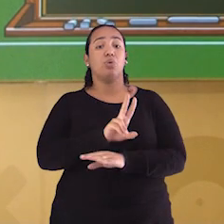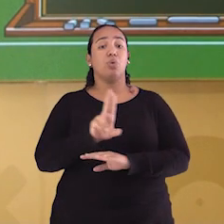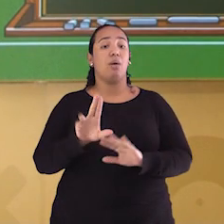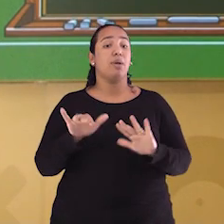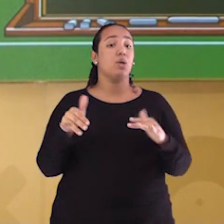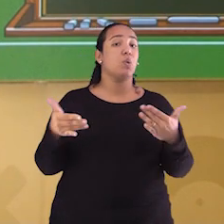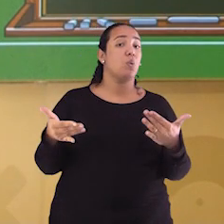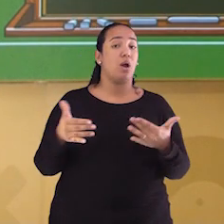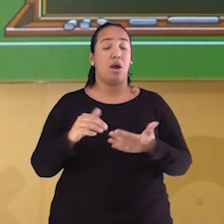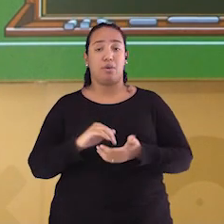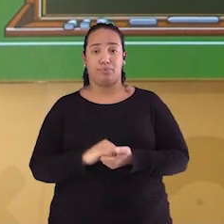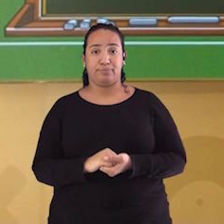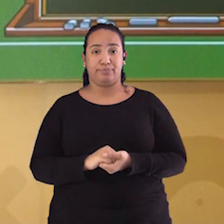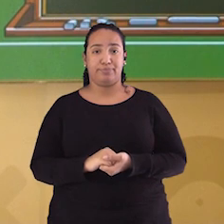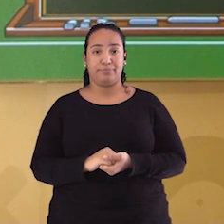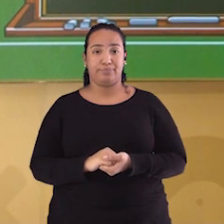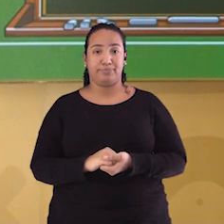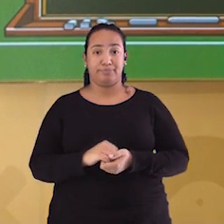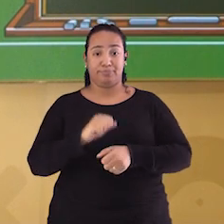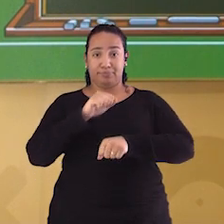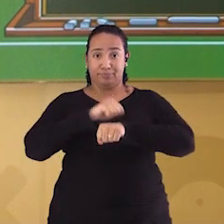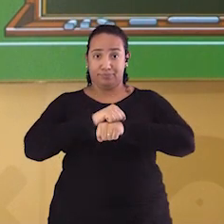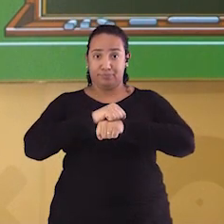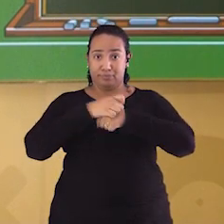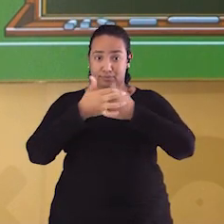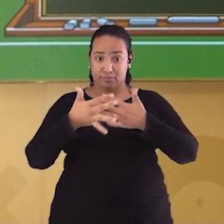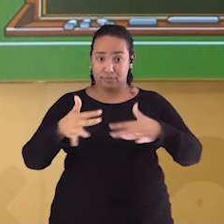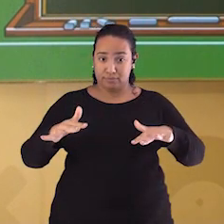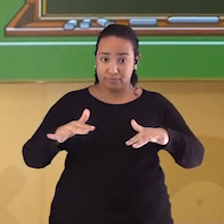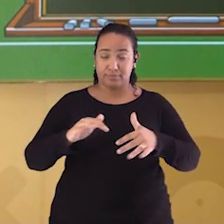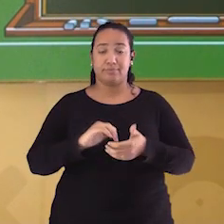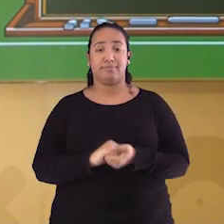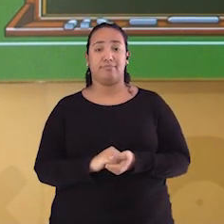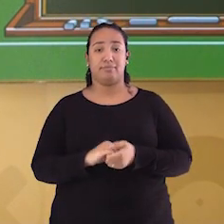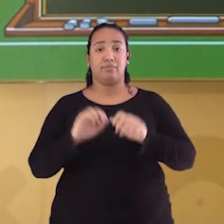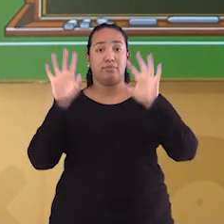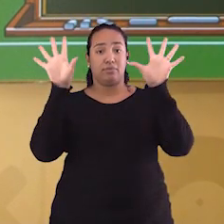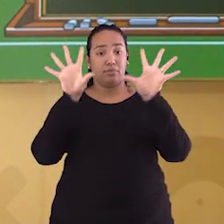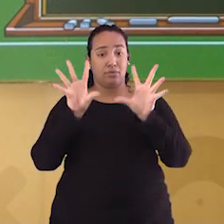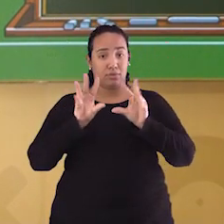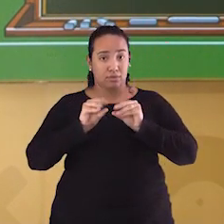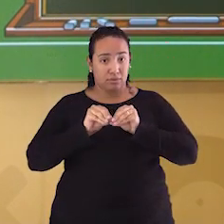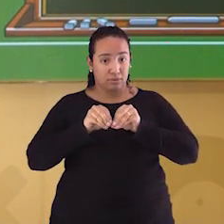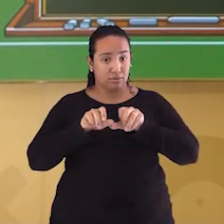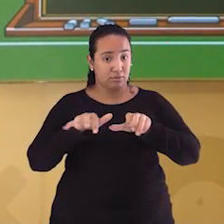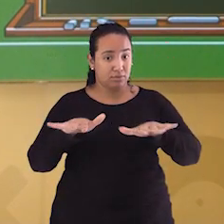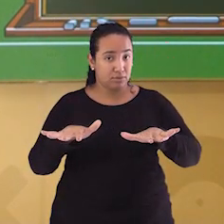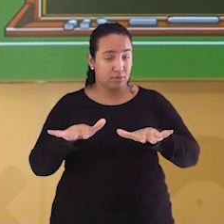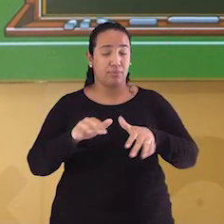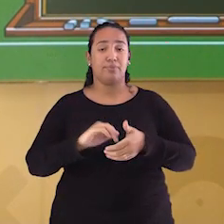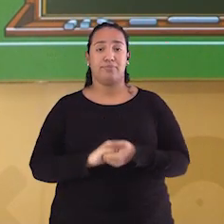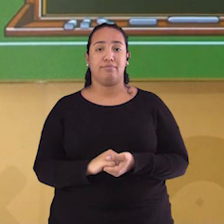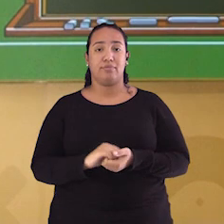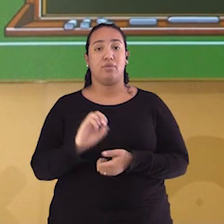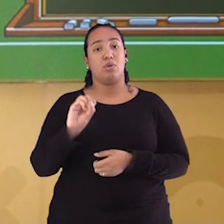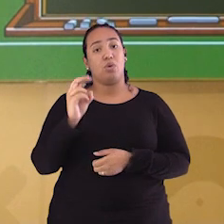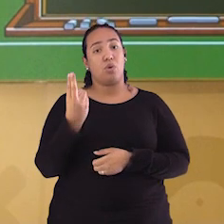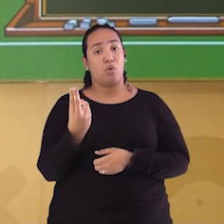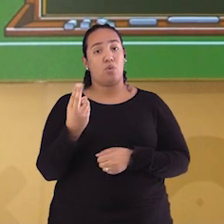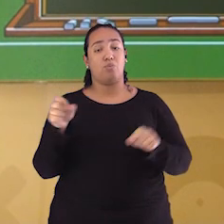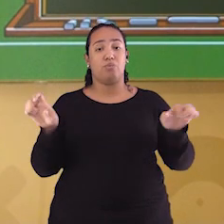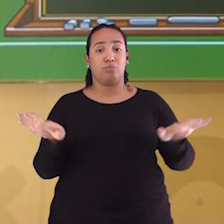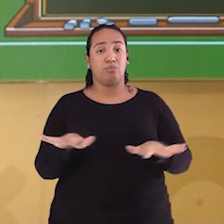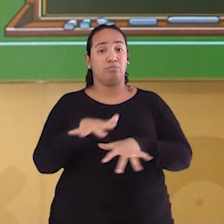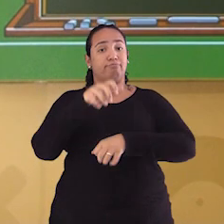físico chamada de letra A, solidificação, letra B, condensação ou